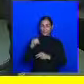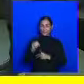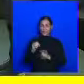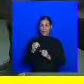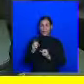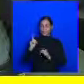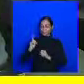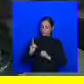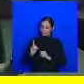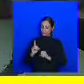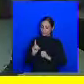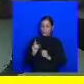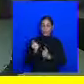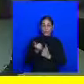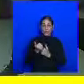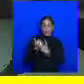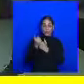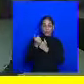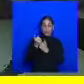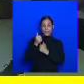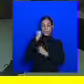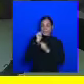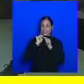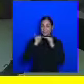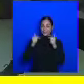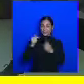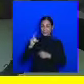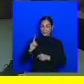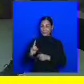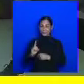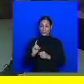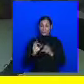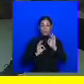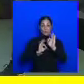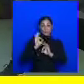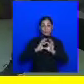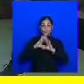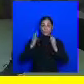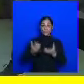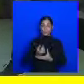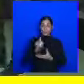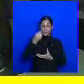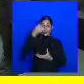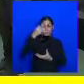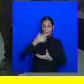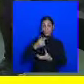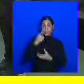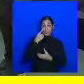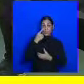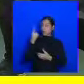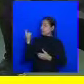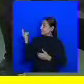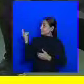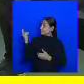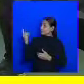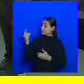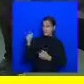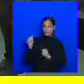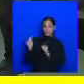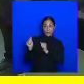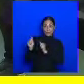adentrando aqui o nosso palco com apoio também da Gabriela nós vamos recarregar o globo número um e você já estão vendo aqui a minha direita